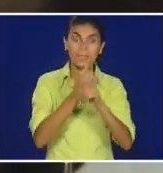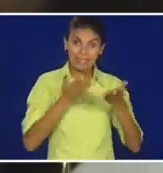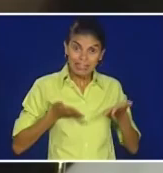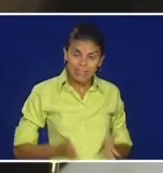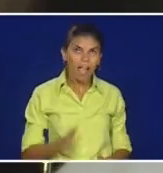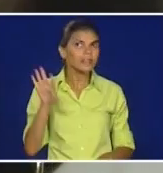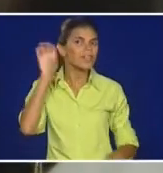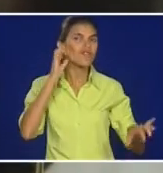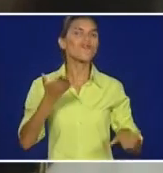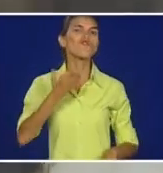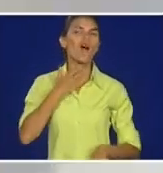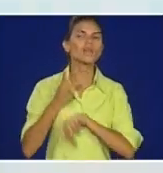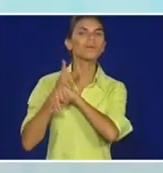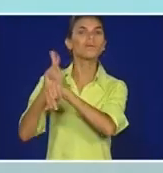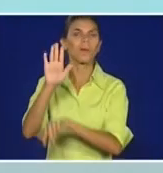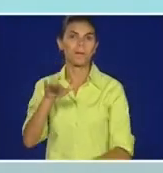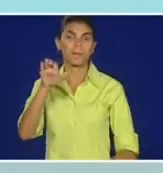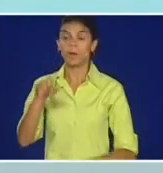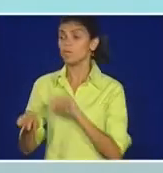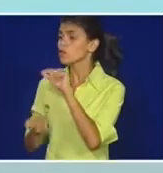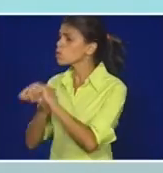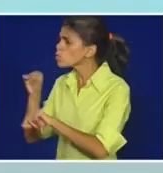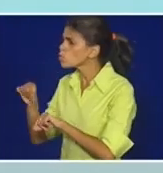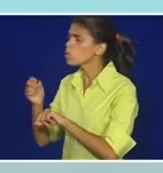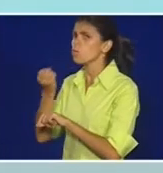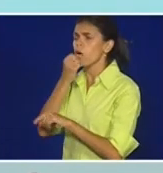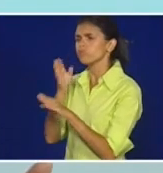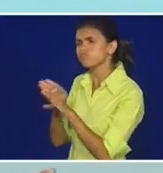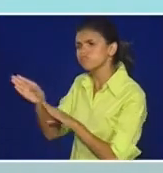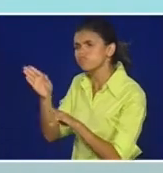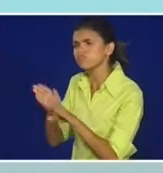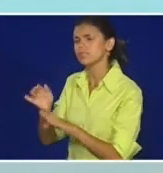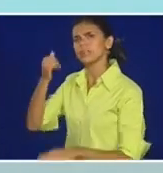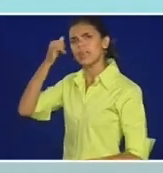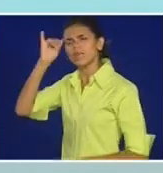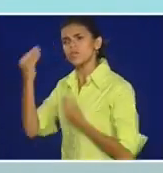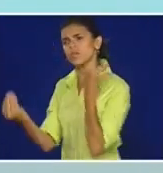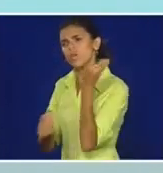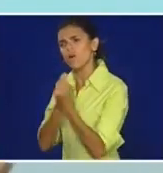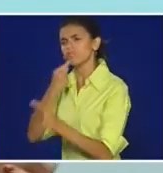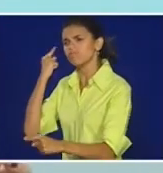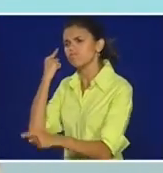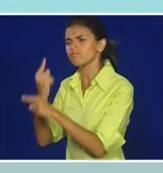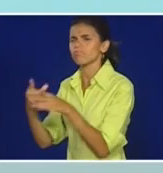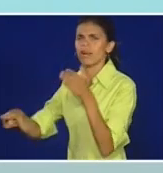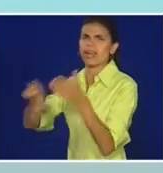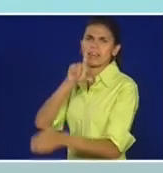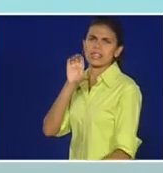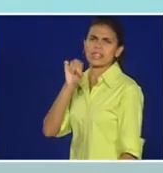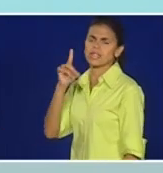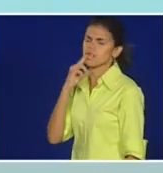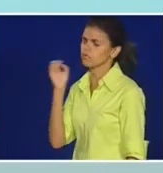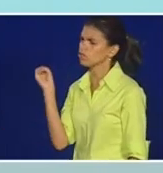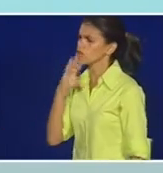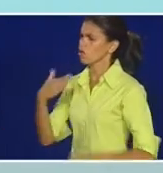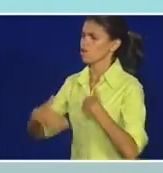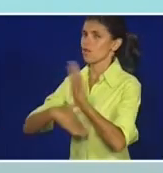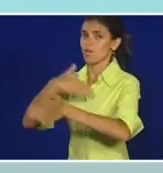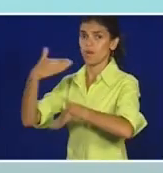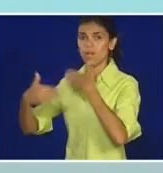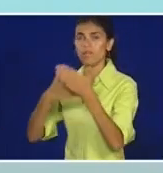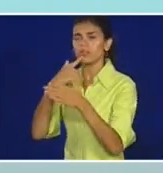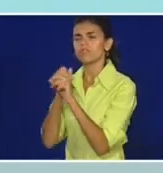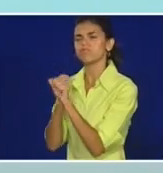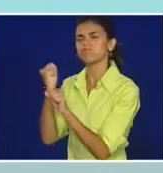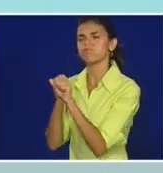distingue e reconhece a voz da mãe. A ideia de prevenir e detectar precocemente não é uma coisa